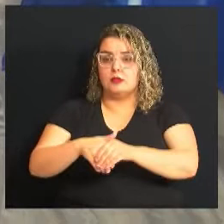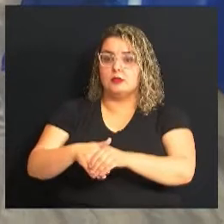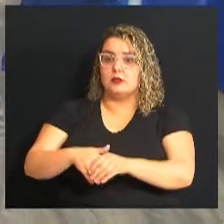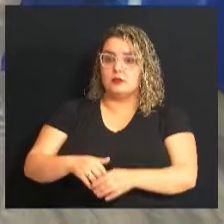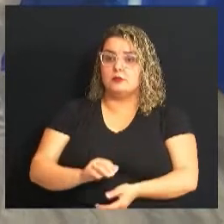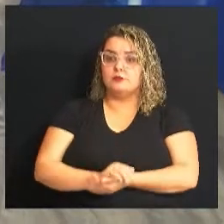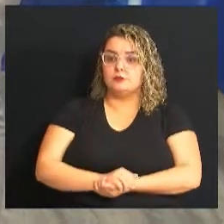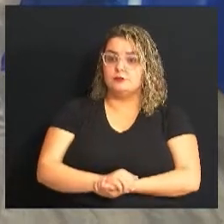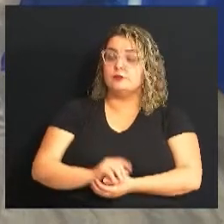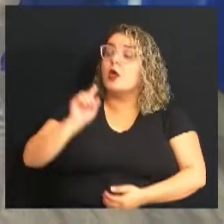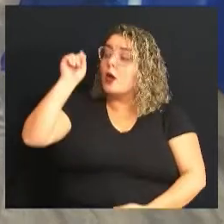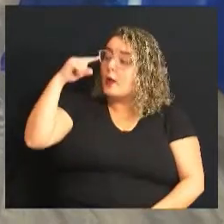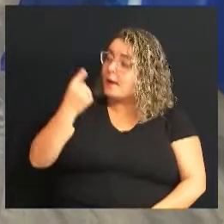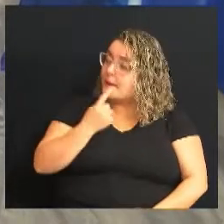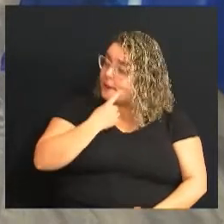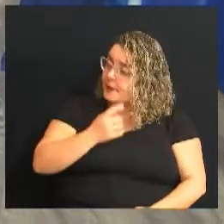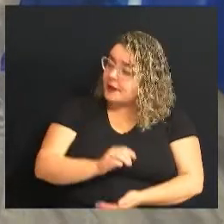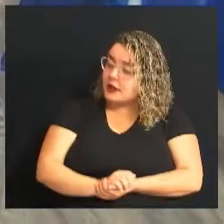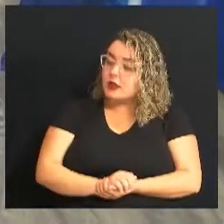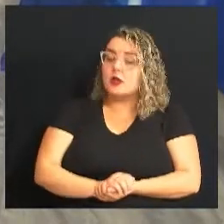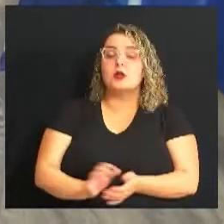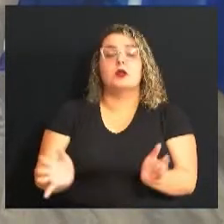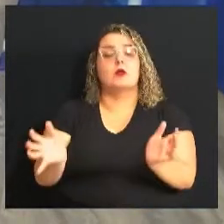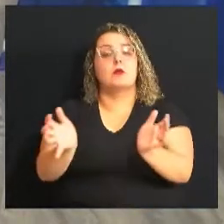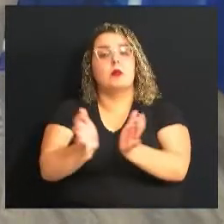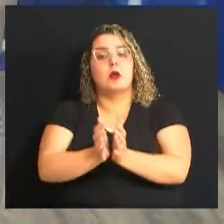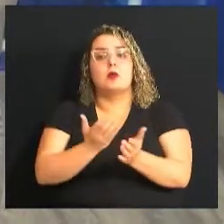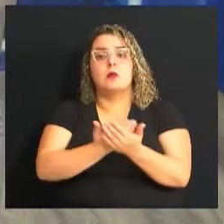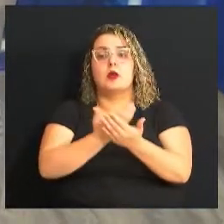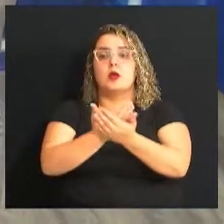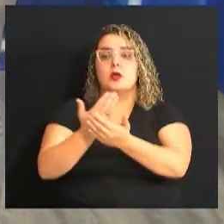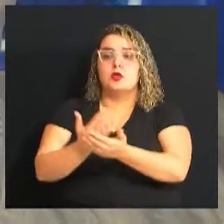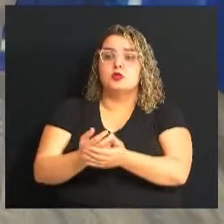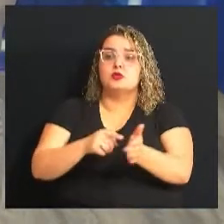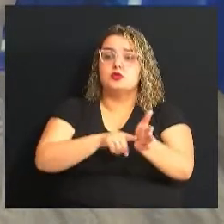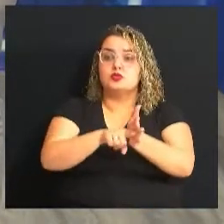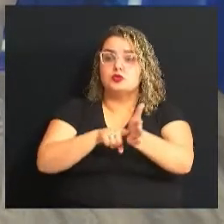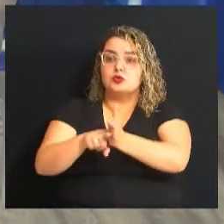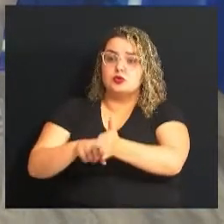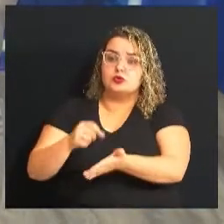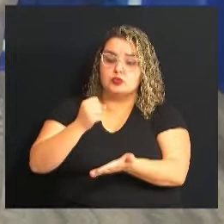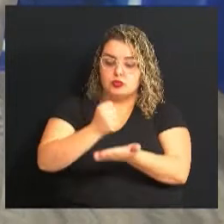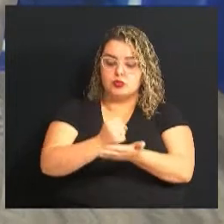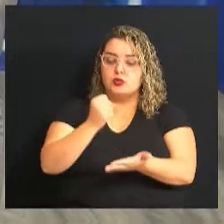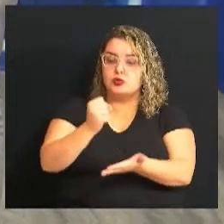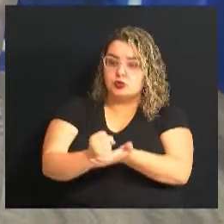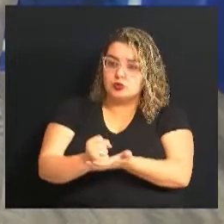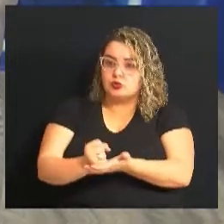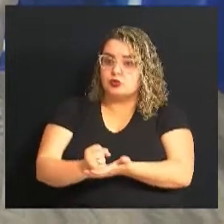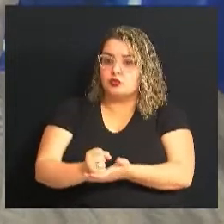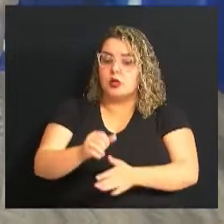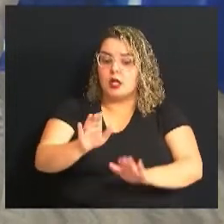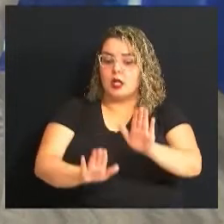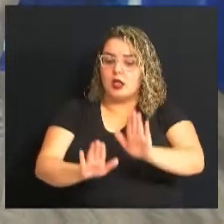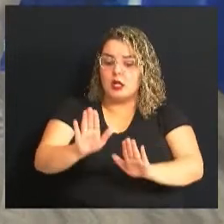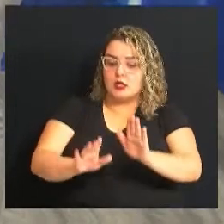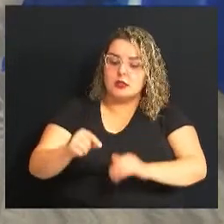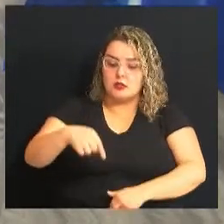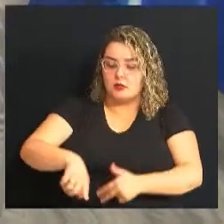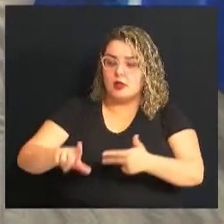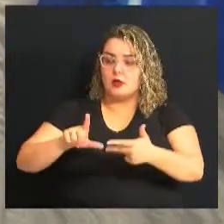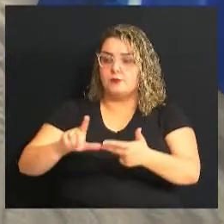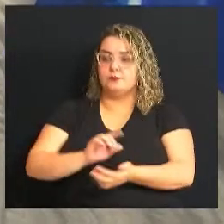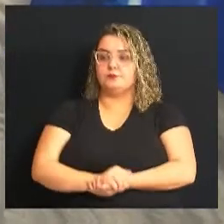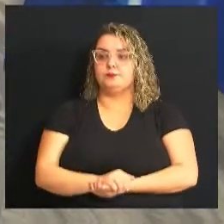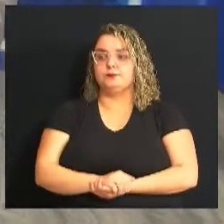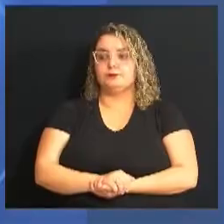Mirna, foi instalado uma comissão de estudos que vai analisar os contratos licitados aqui do Legislativo. Ela